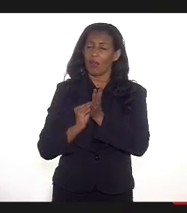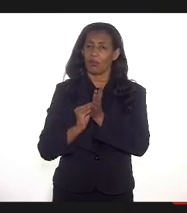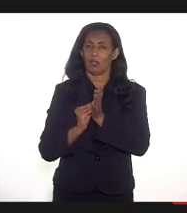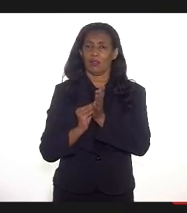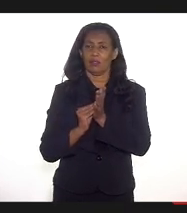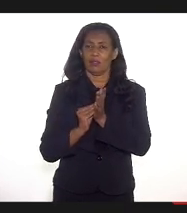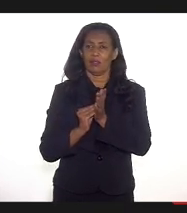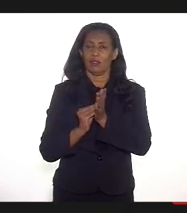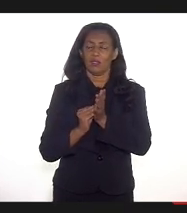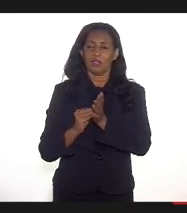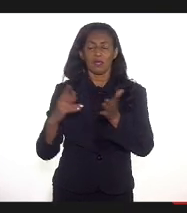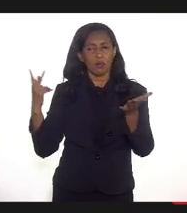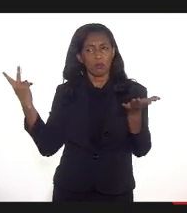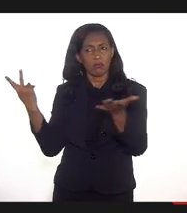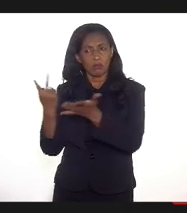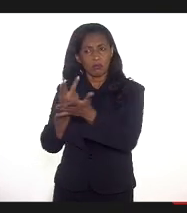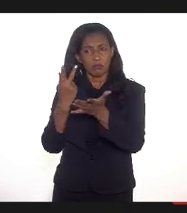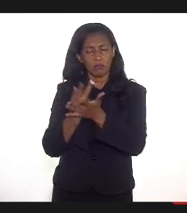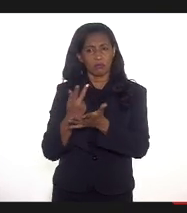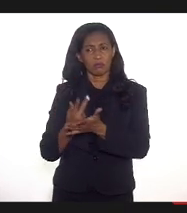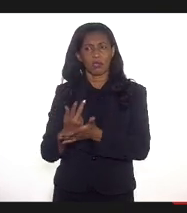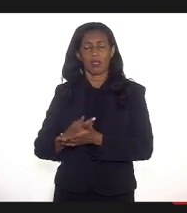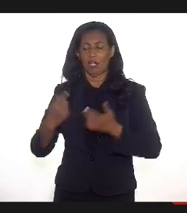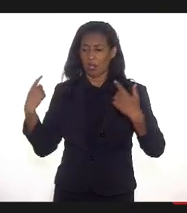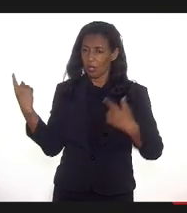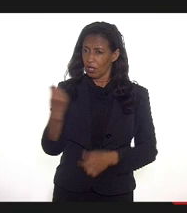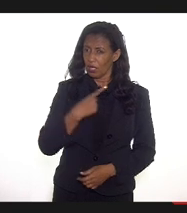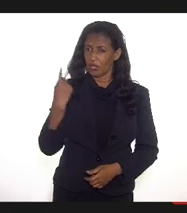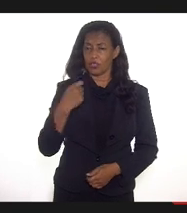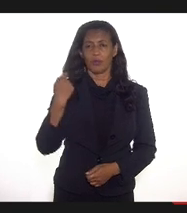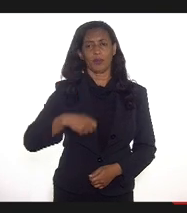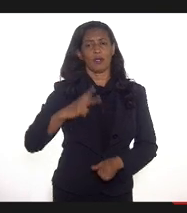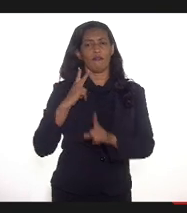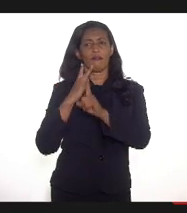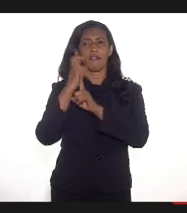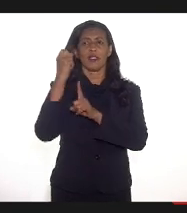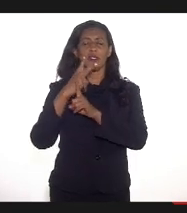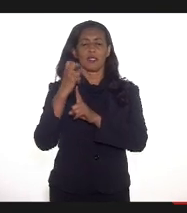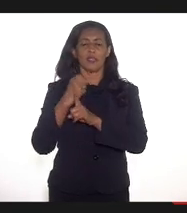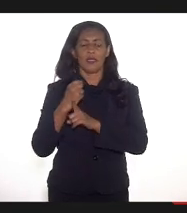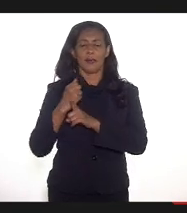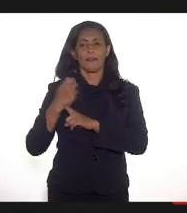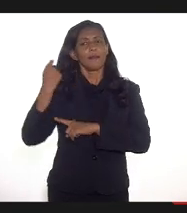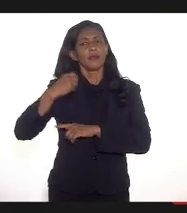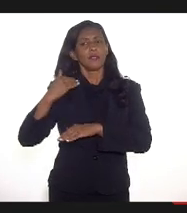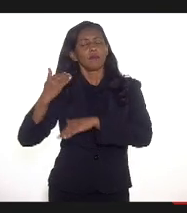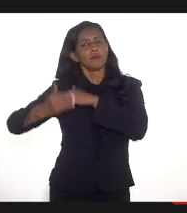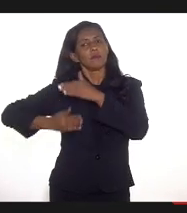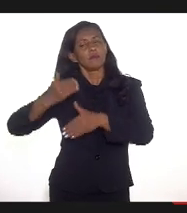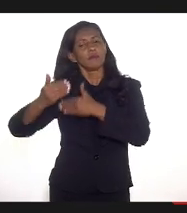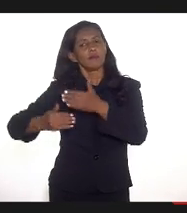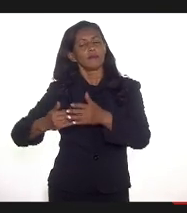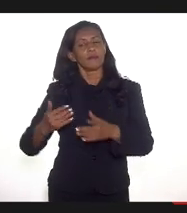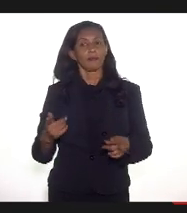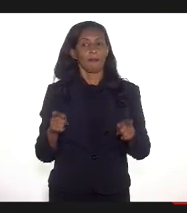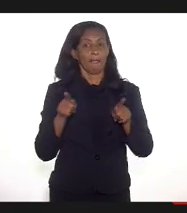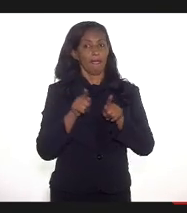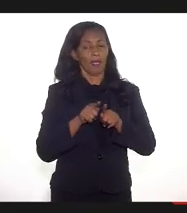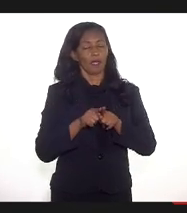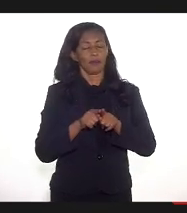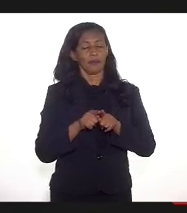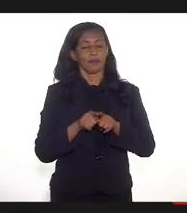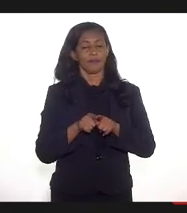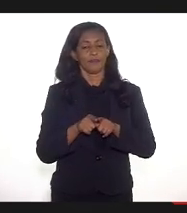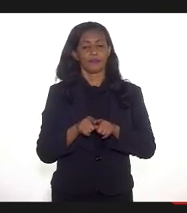contradições que a gente precisa vencer, precisa avançar. Outra coisa que eu queria falar